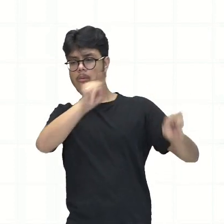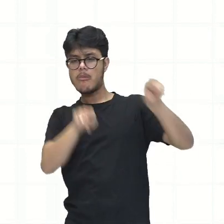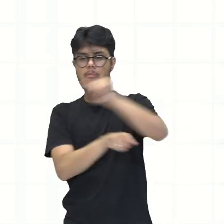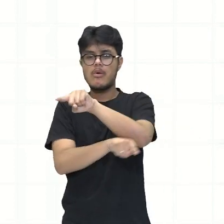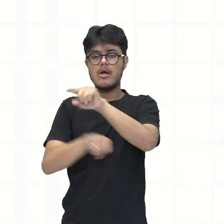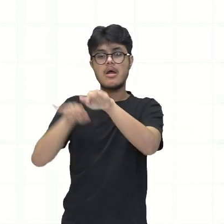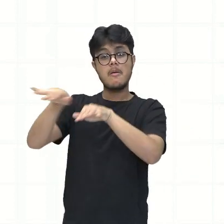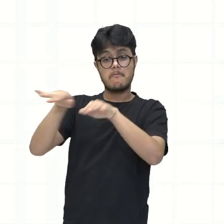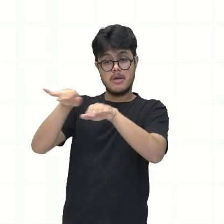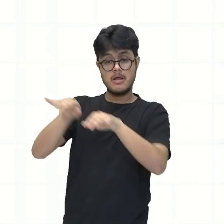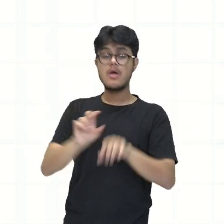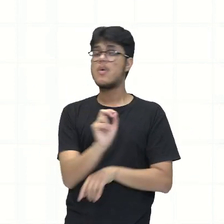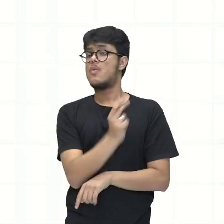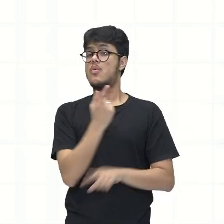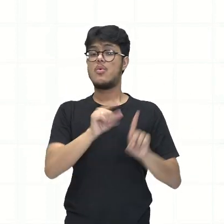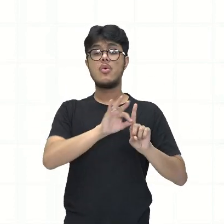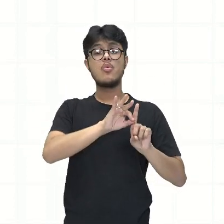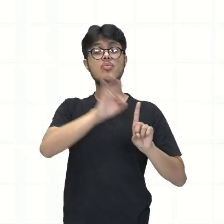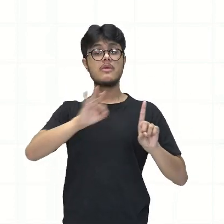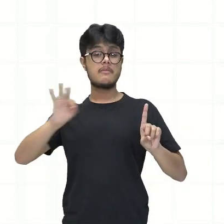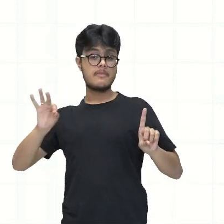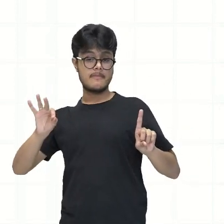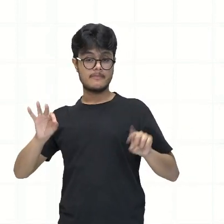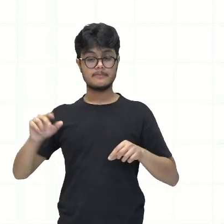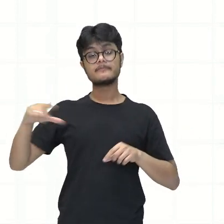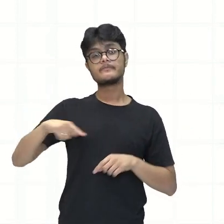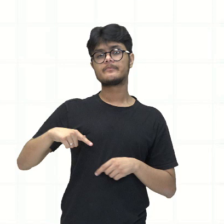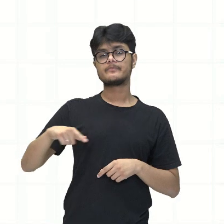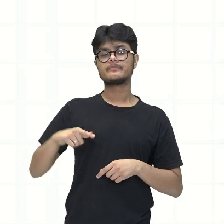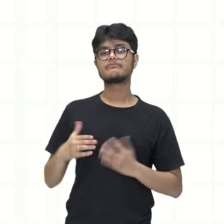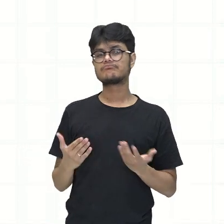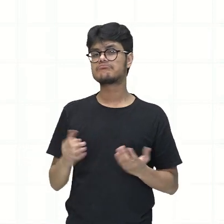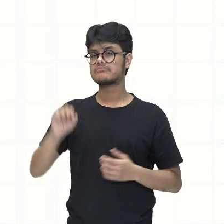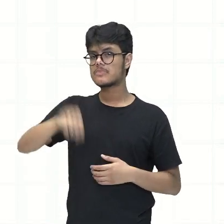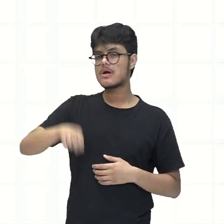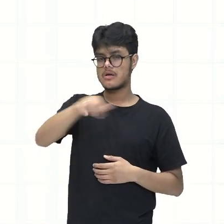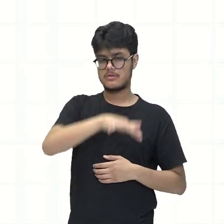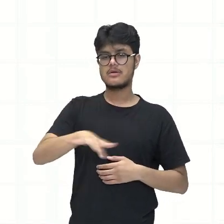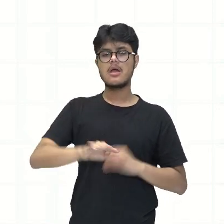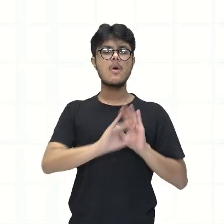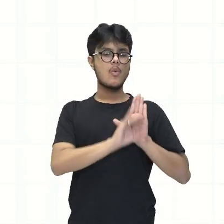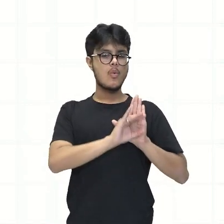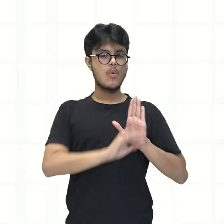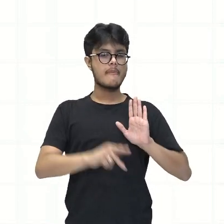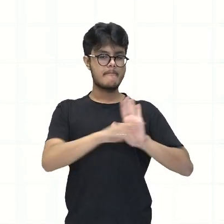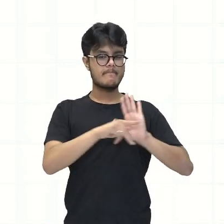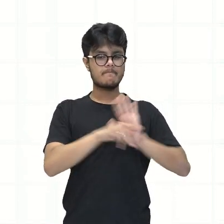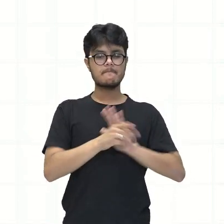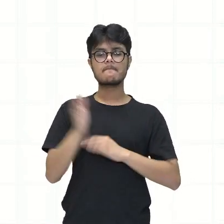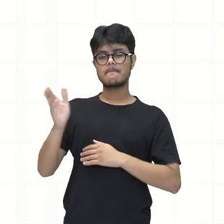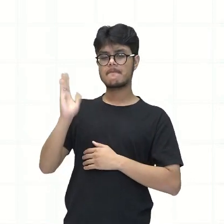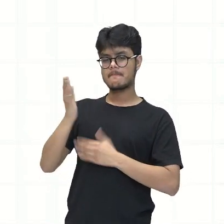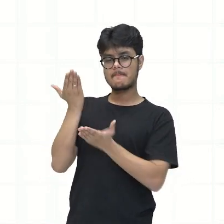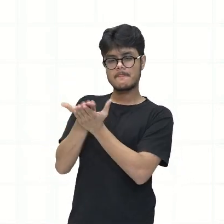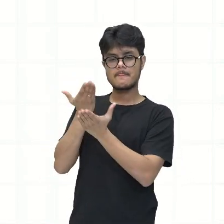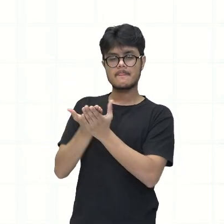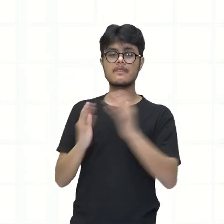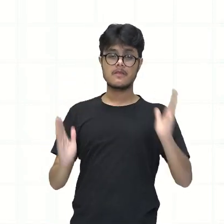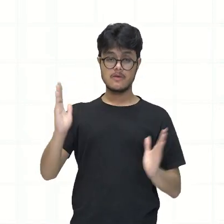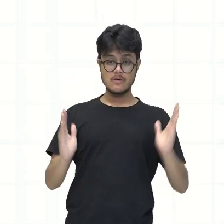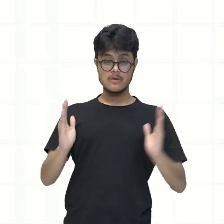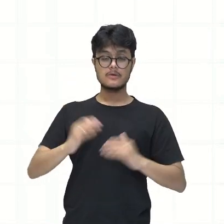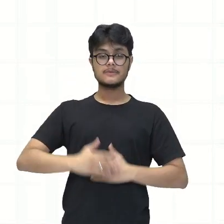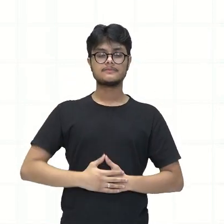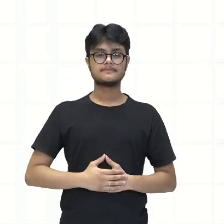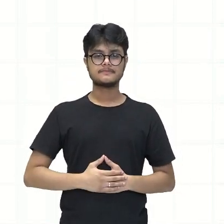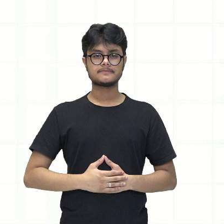e variações de temperatura, certo? Que são os conceitos aí que a gente aborda bastante